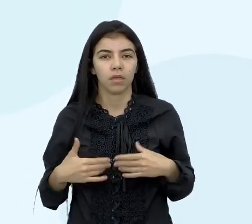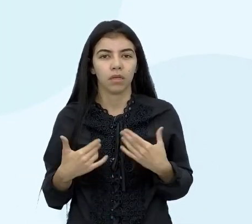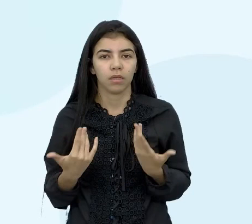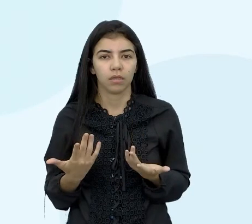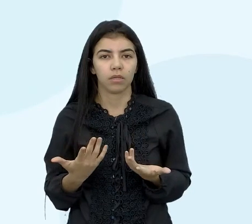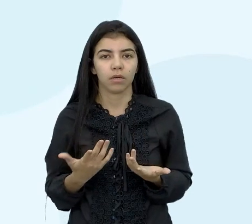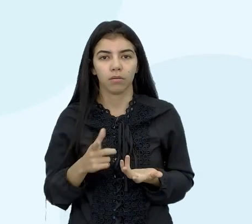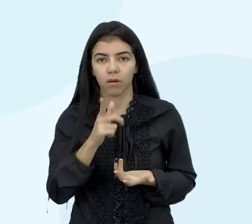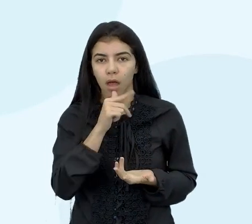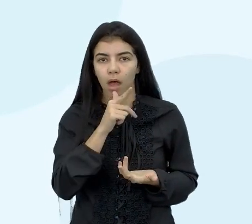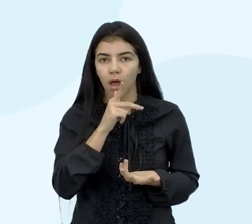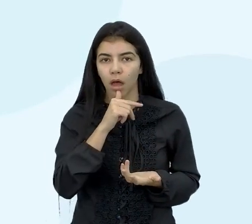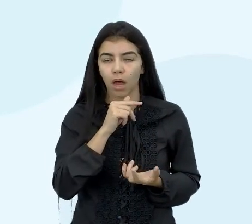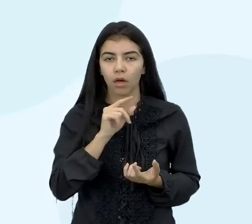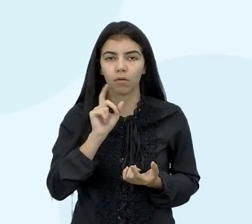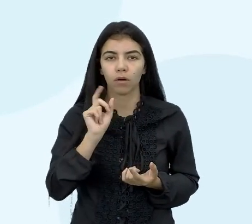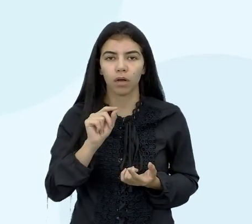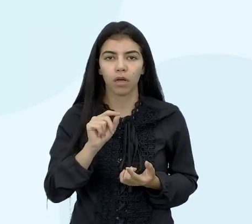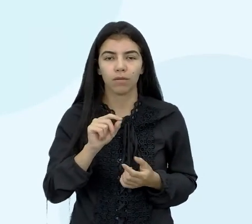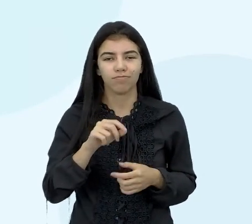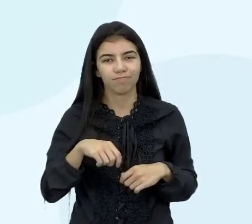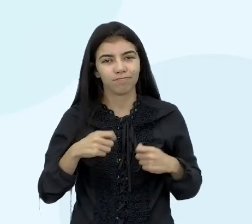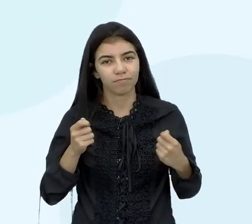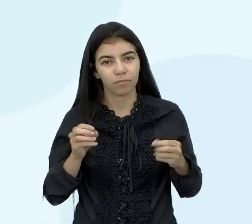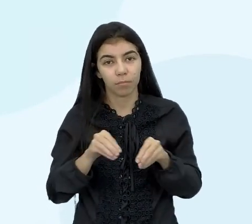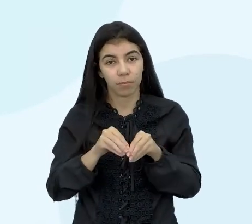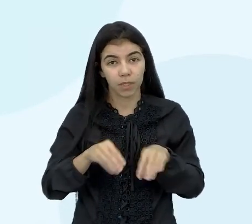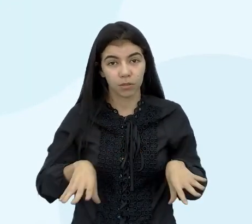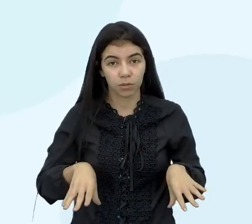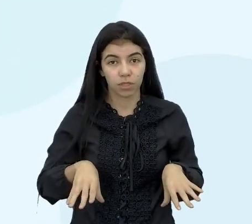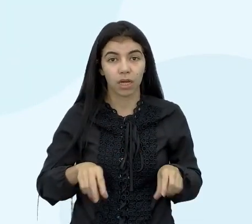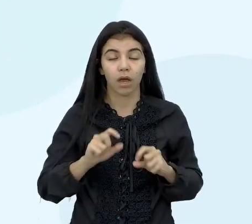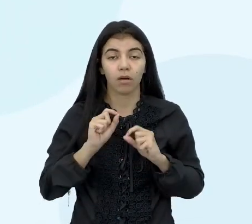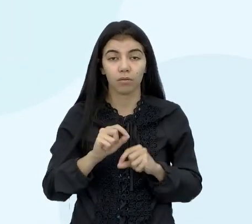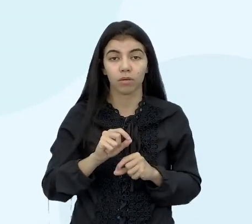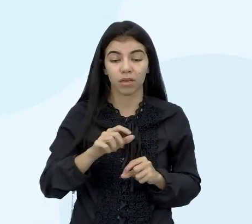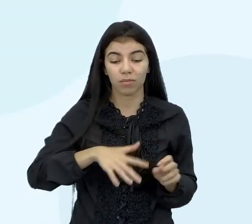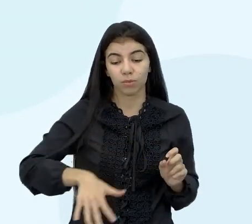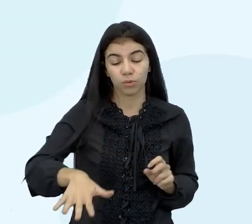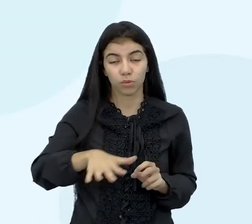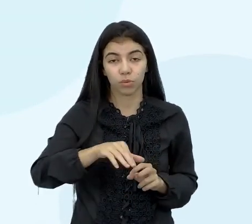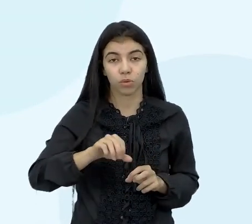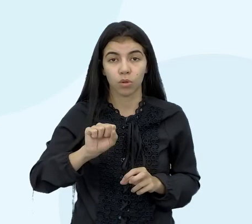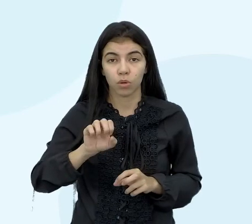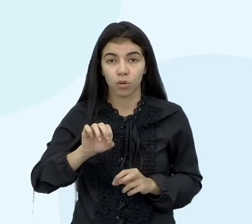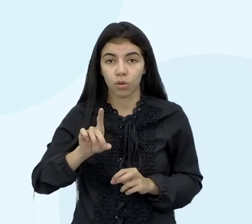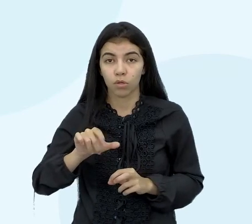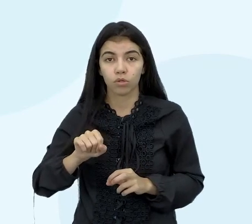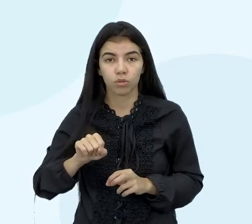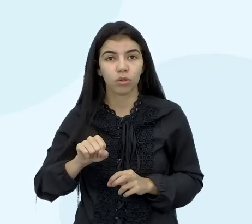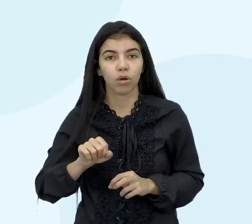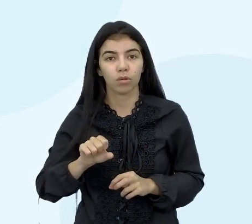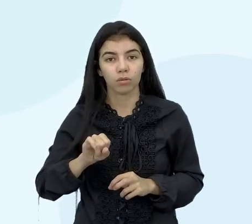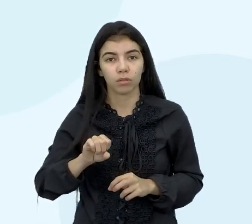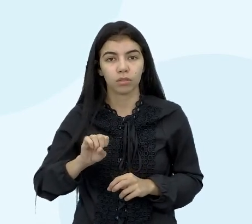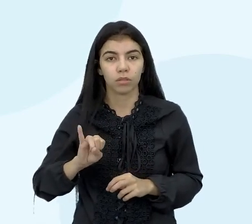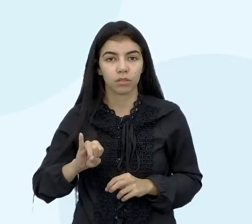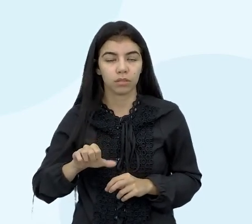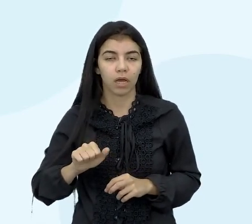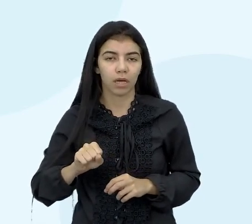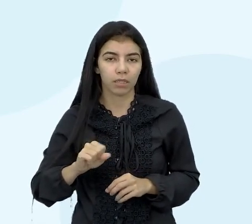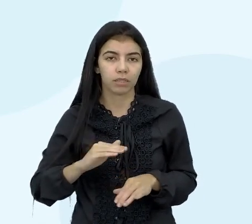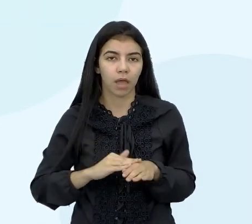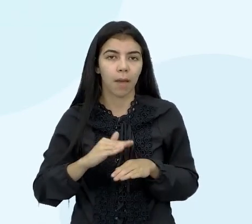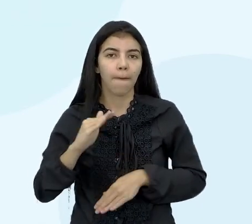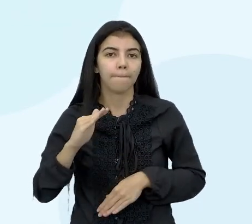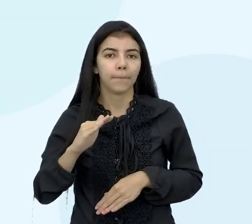que tomar cuidado porque ela pode prejudicar o solo salinizando, né? Trazendo aí mais sais do que